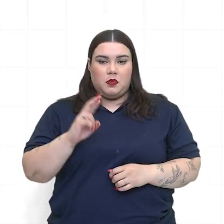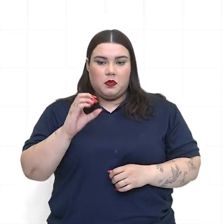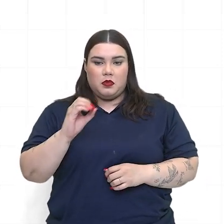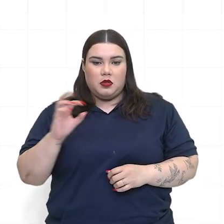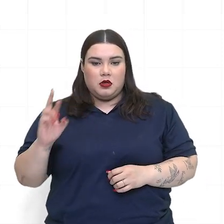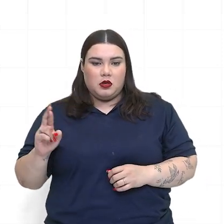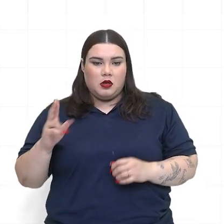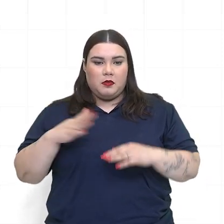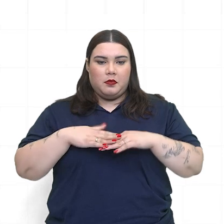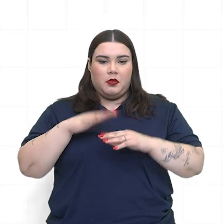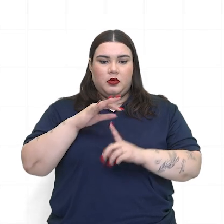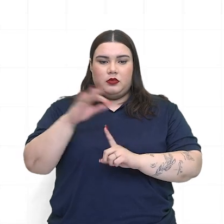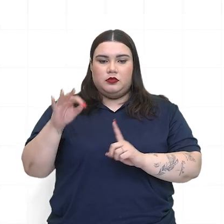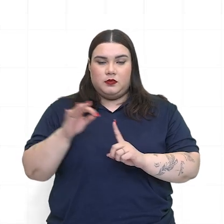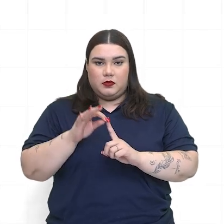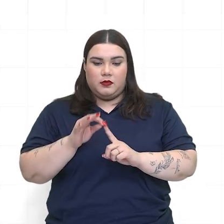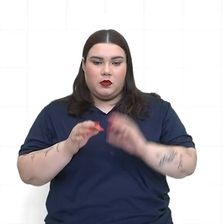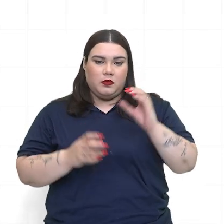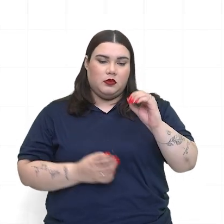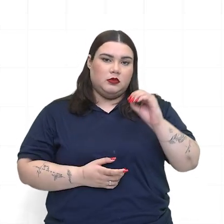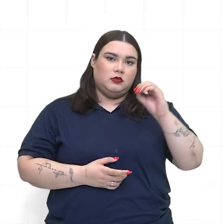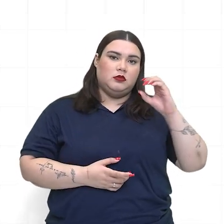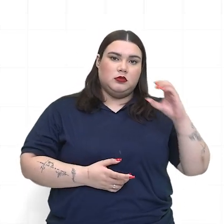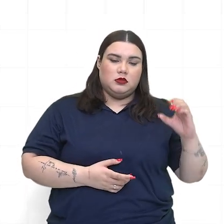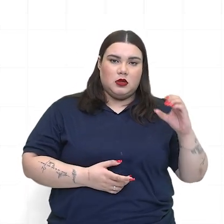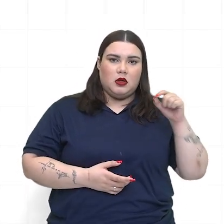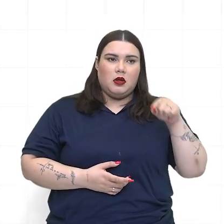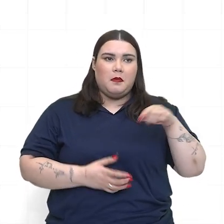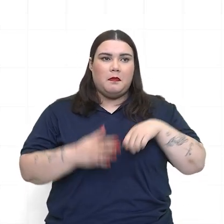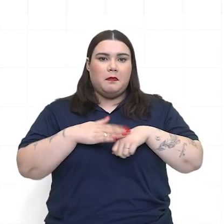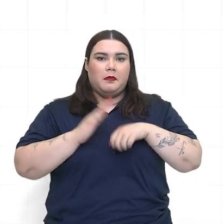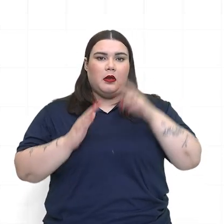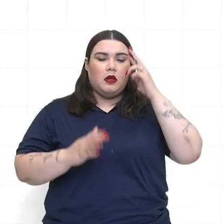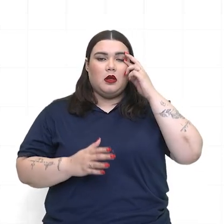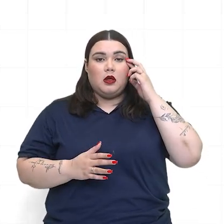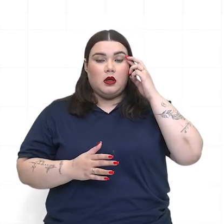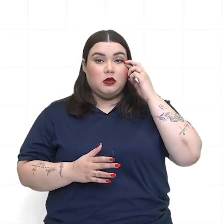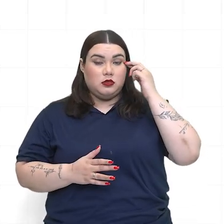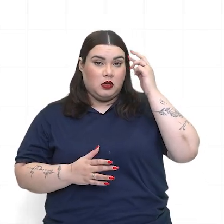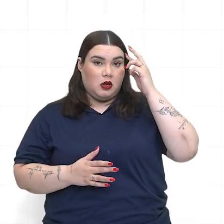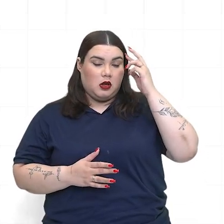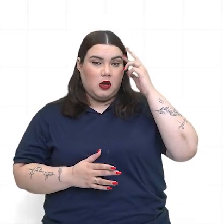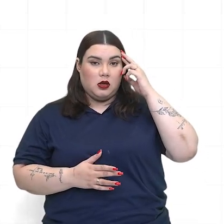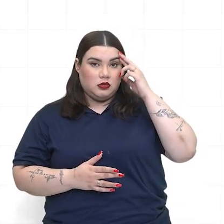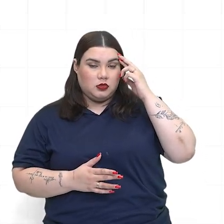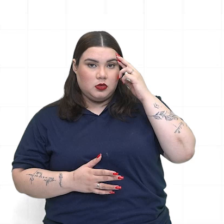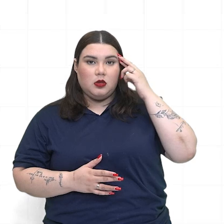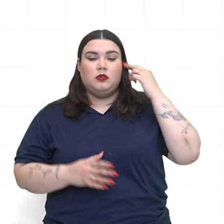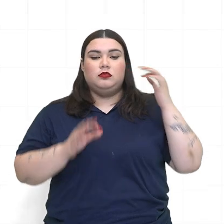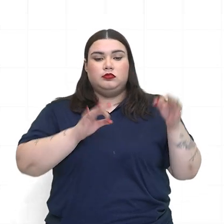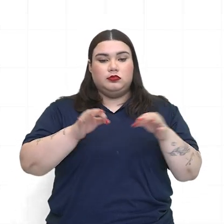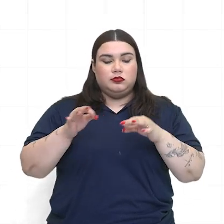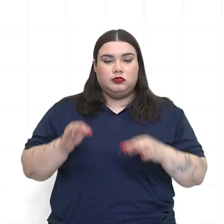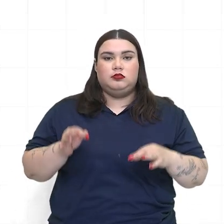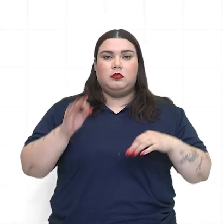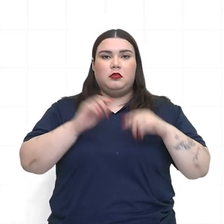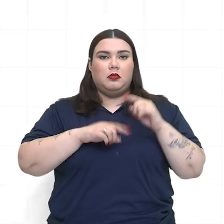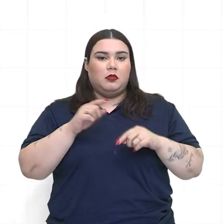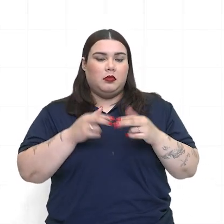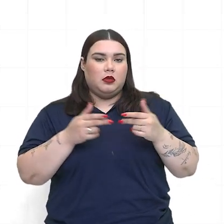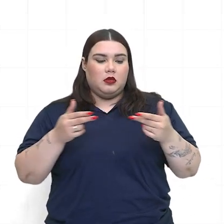mais espiritual e mais místico, enquanto que o Ocidente, que é esse lado nosso aqui, é mais material, é